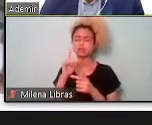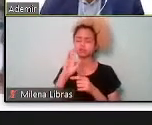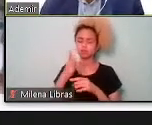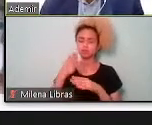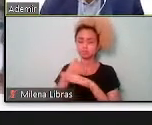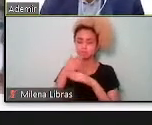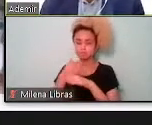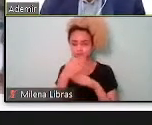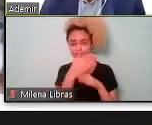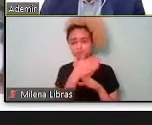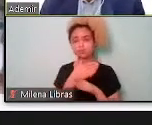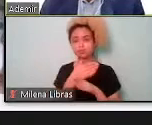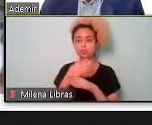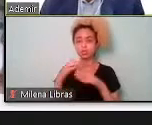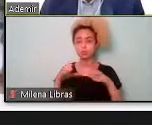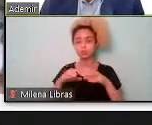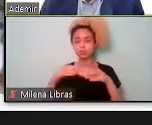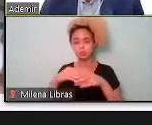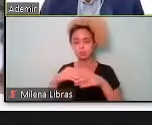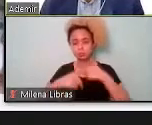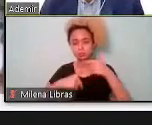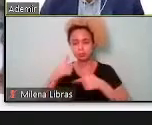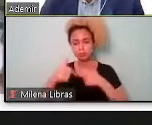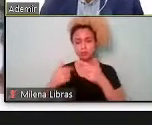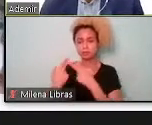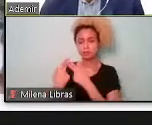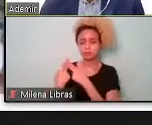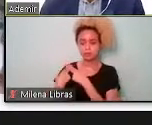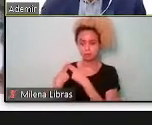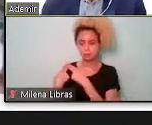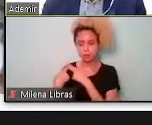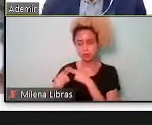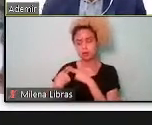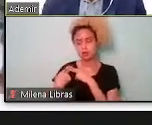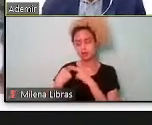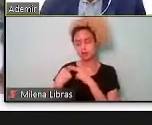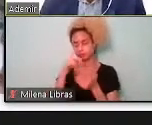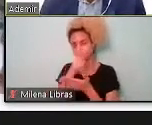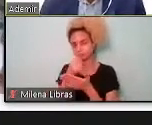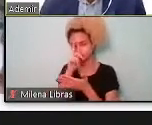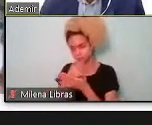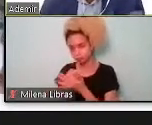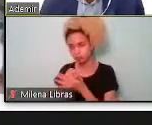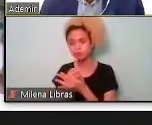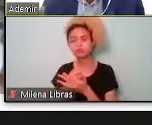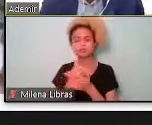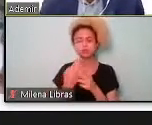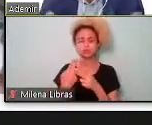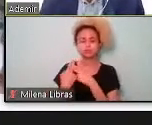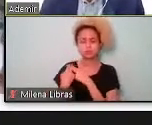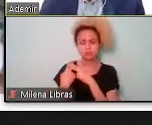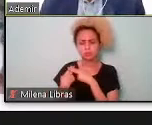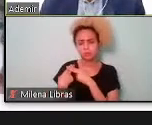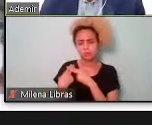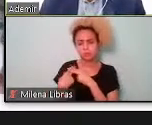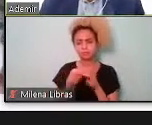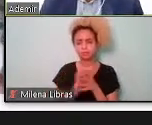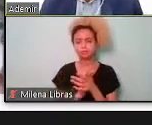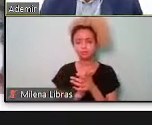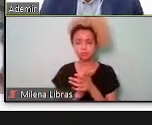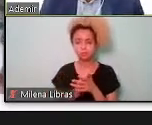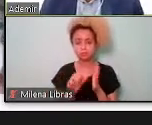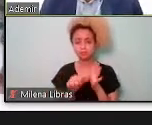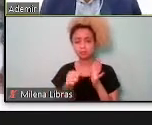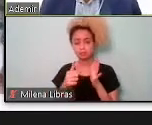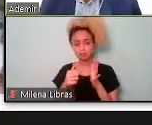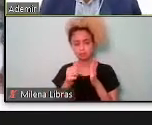de apuração de responsabilidade, sindicância, né? Quem foi o responsável? Essa é a primeira. Quando acontece,